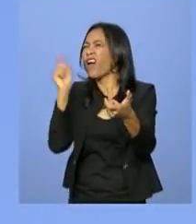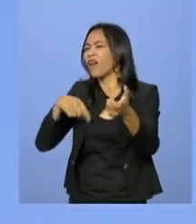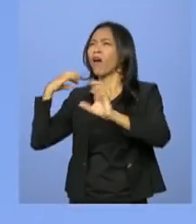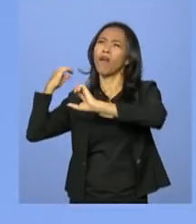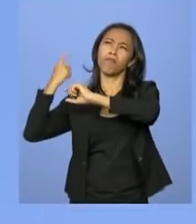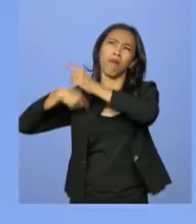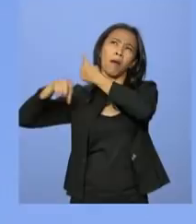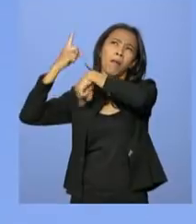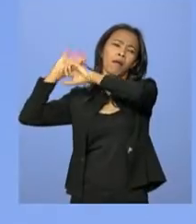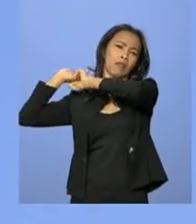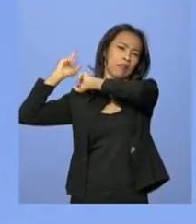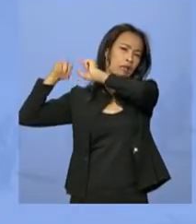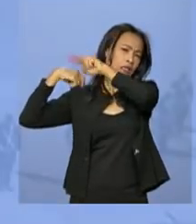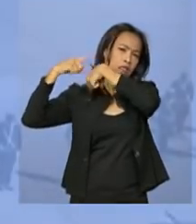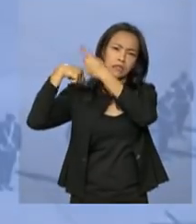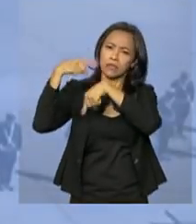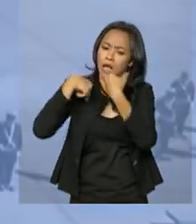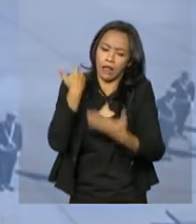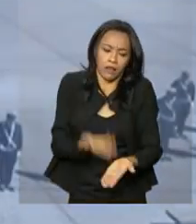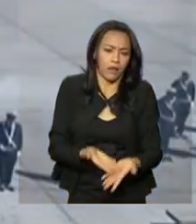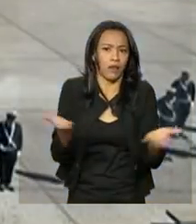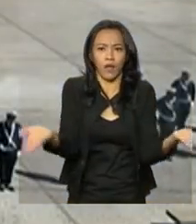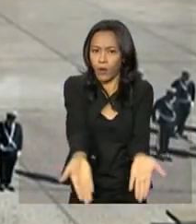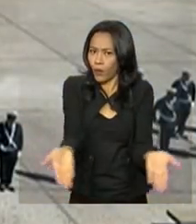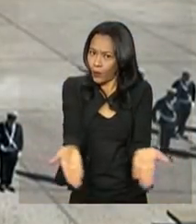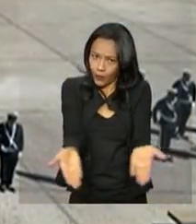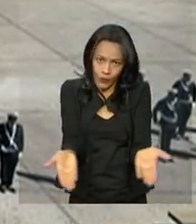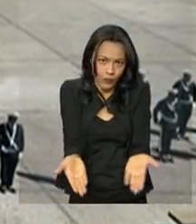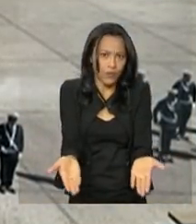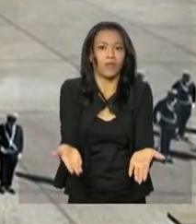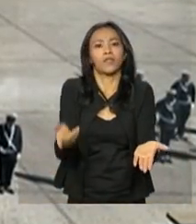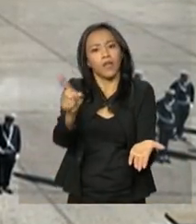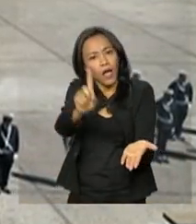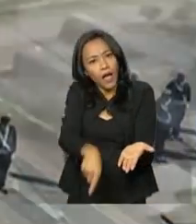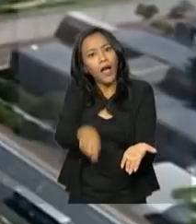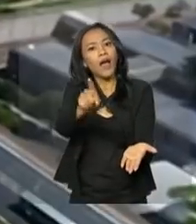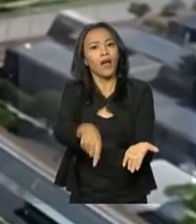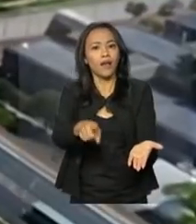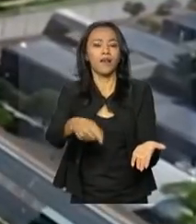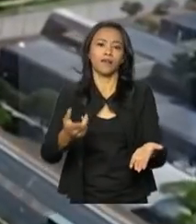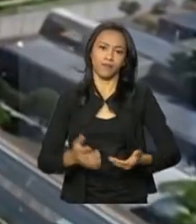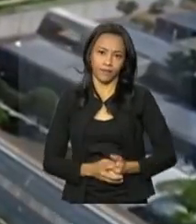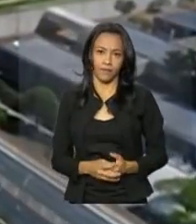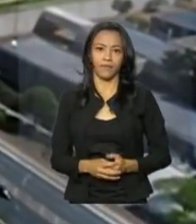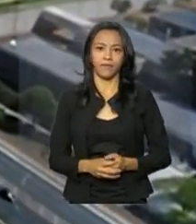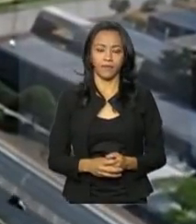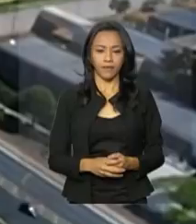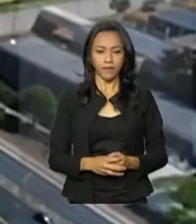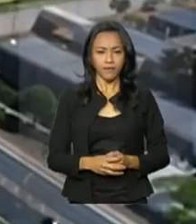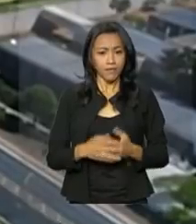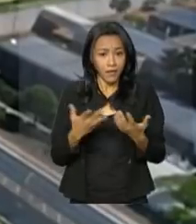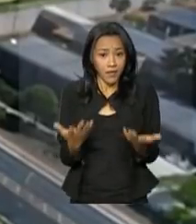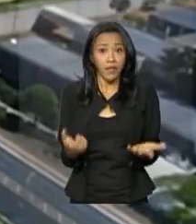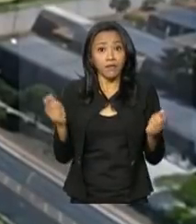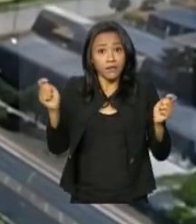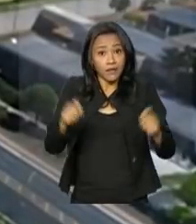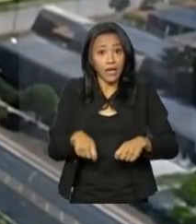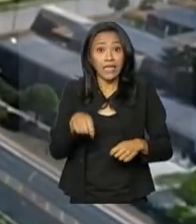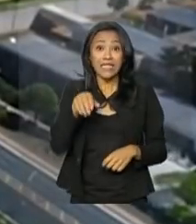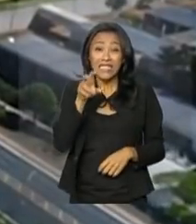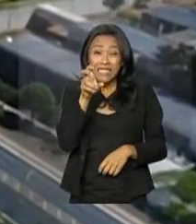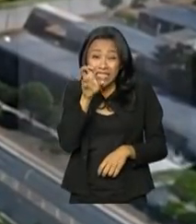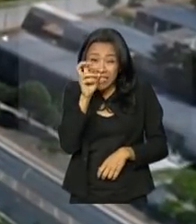a antiguidade, que se fala teco, teleco, teco, os pepinos não são bonecos, fogo um. Pode ver que dá